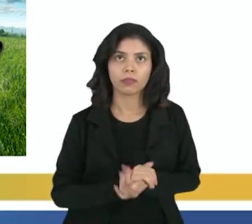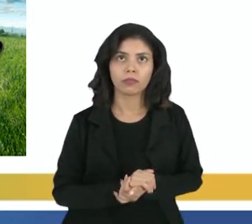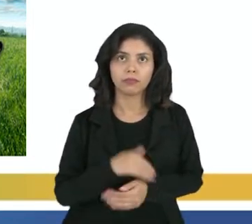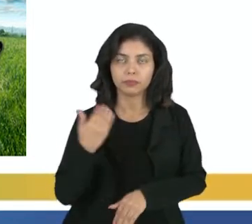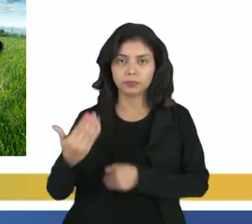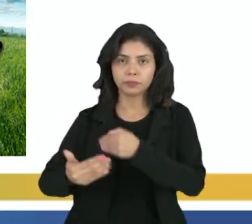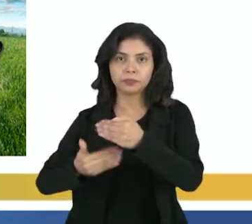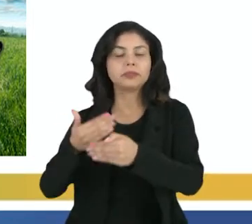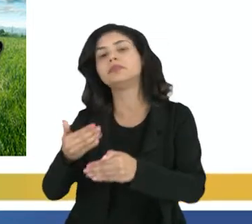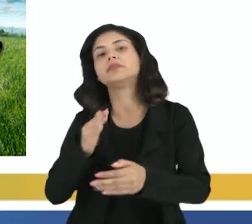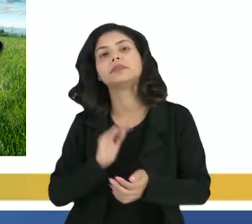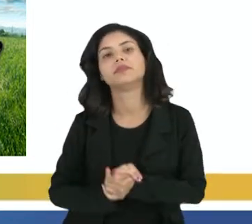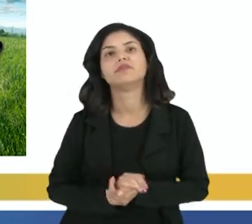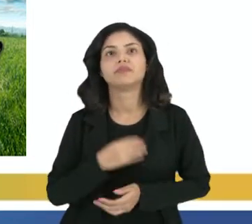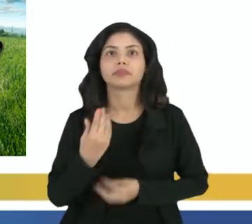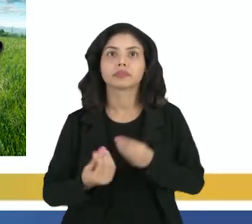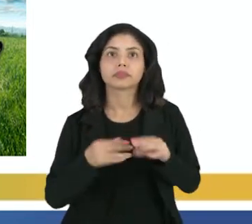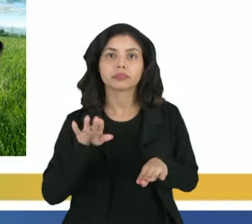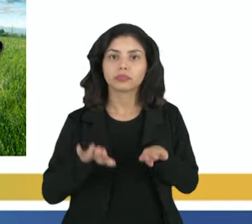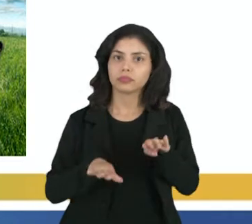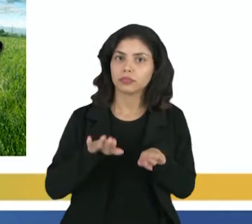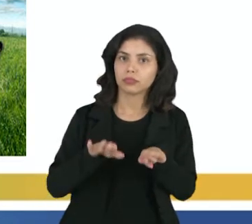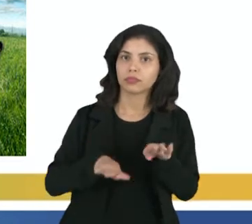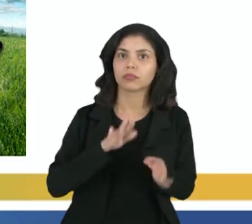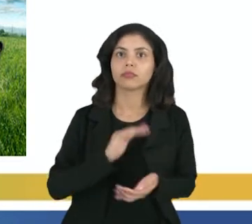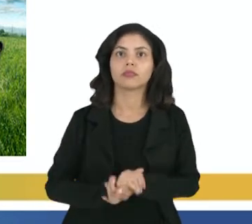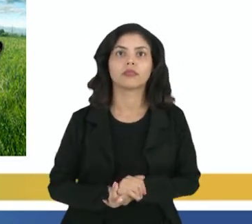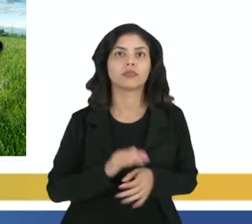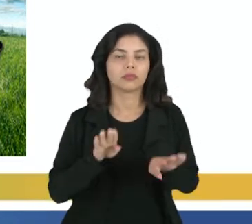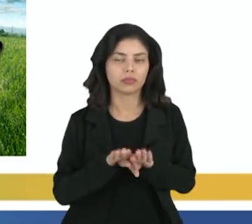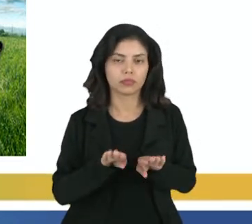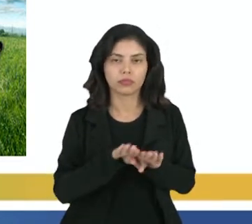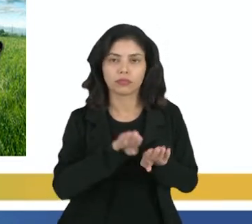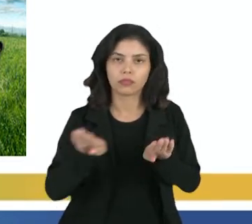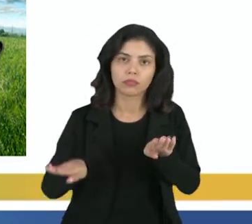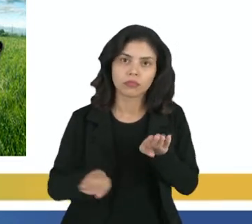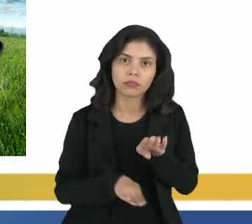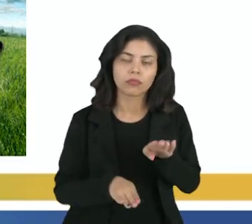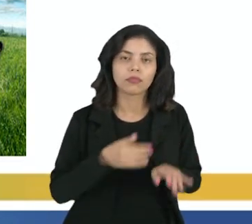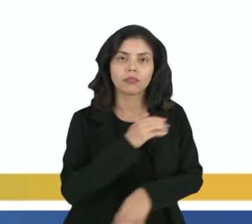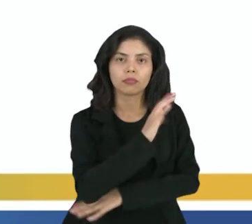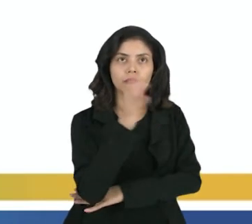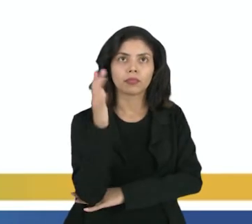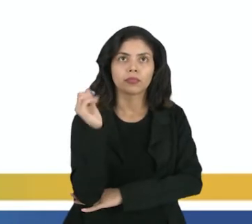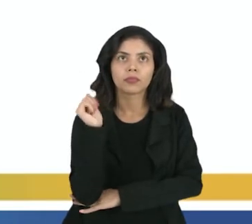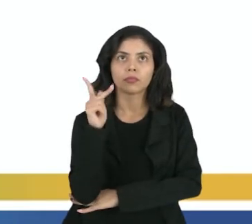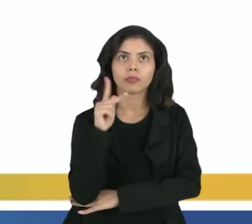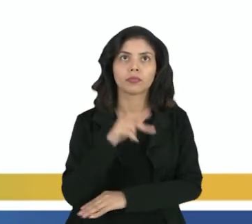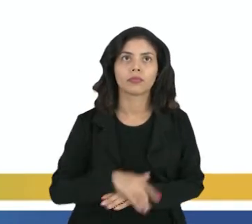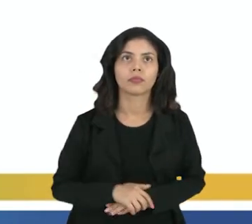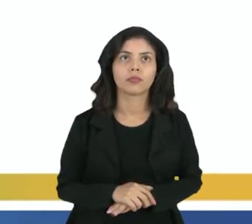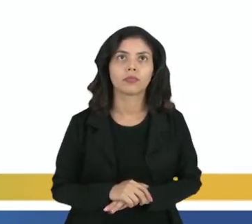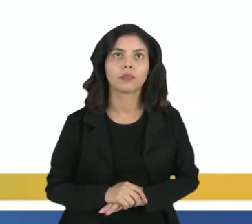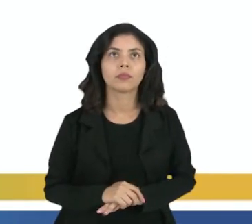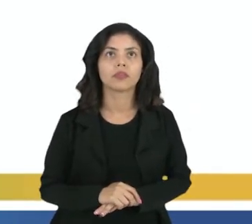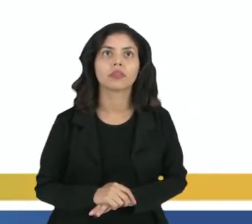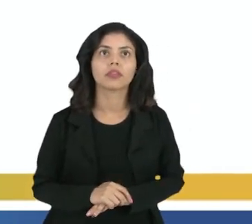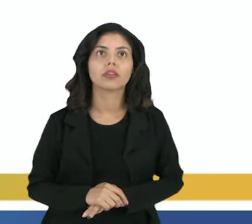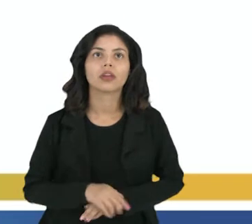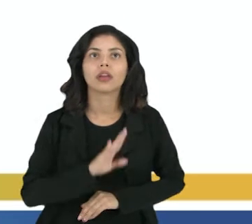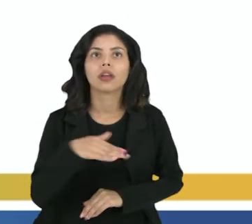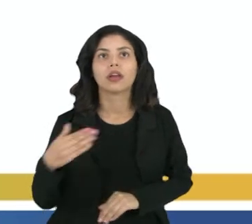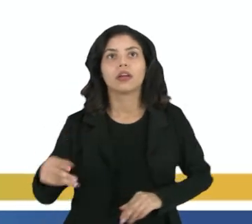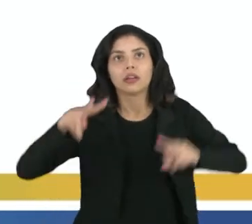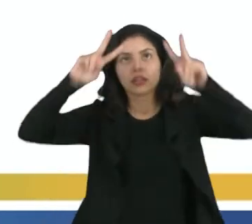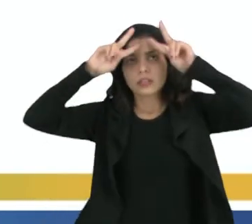desse processo, tanto de equilíbrio como de desequilíbrio ambiental, ok? Então, quando o ser